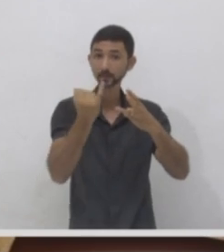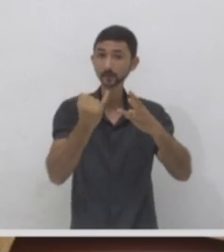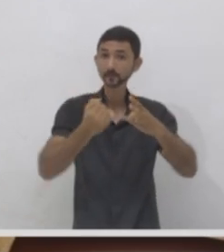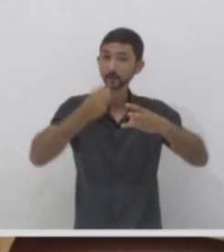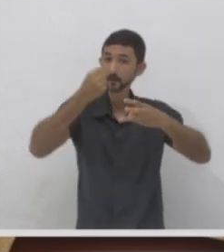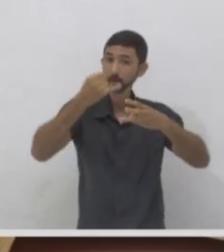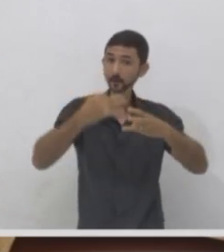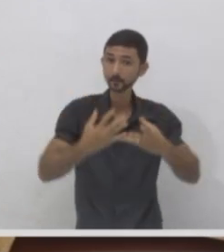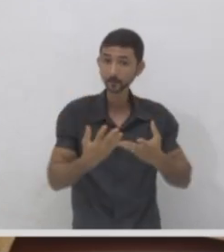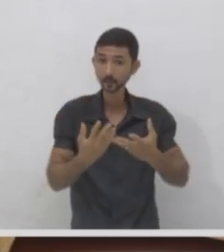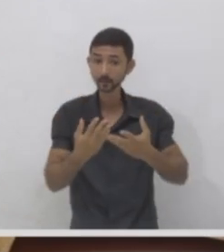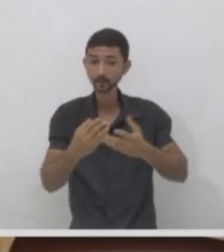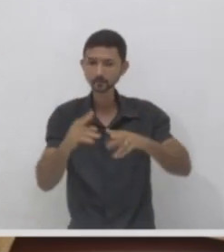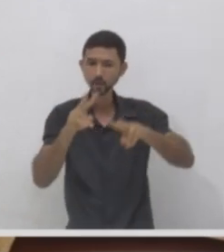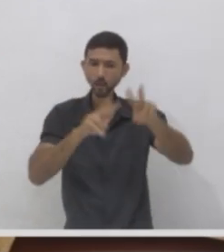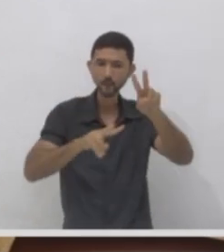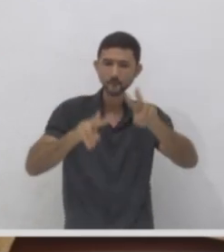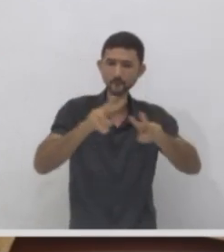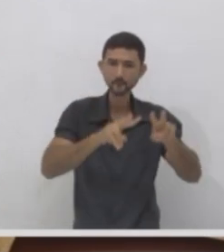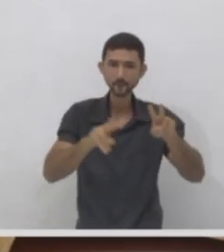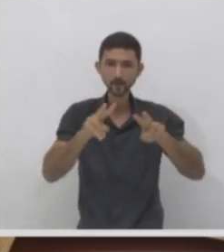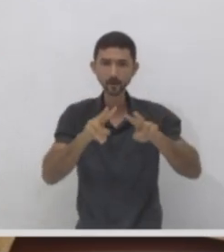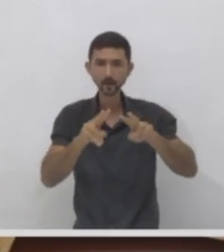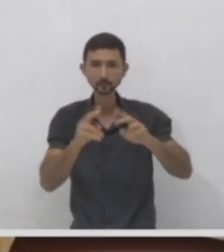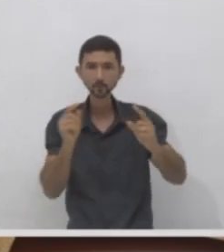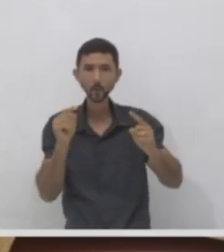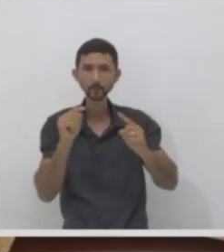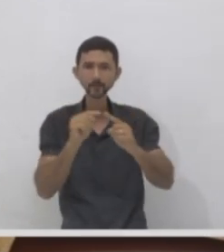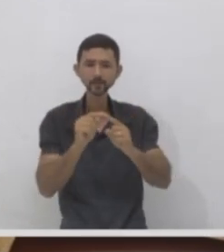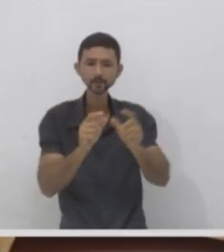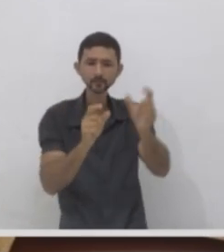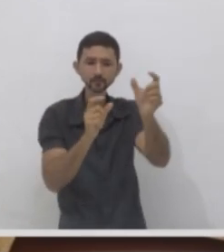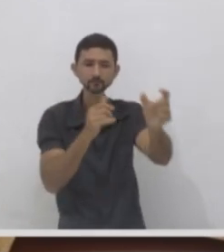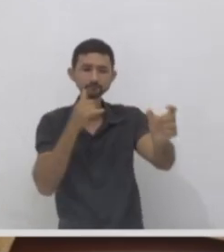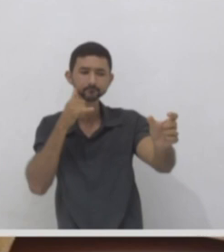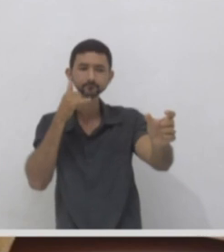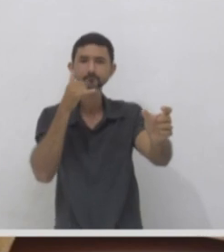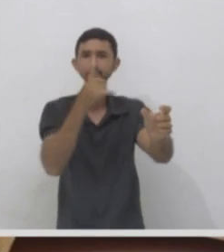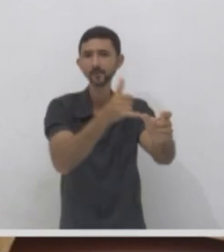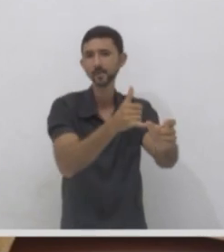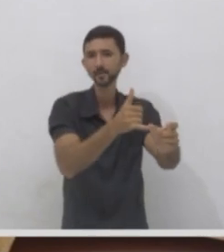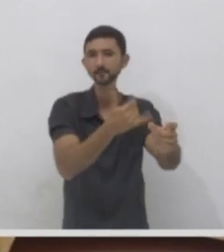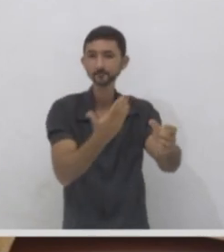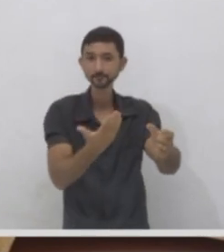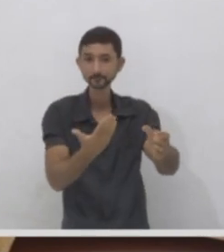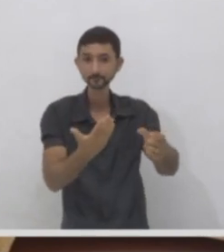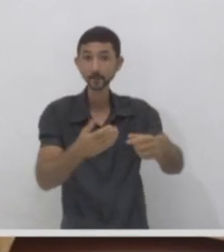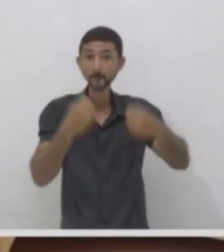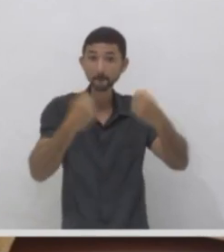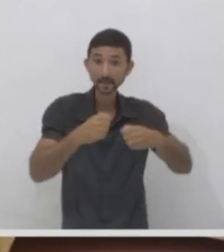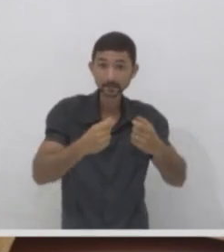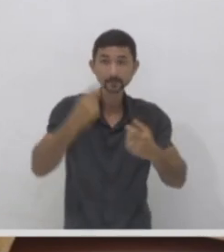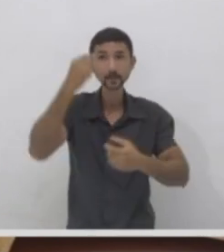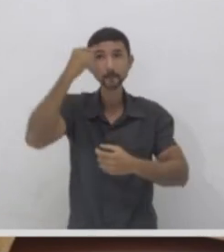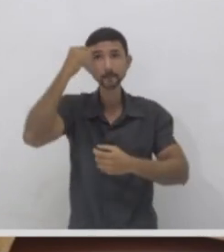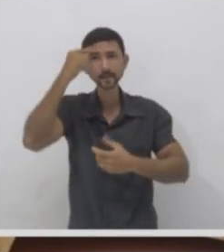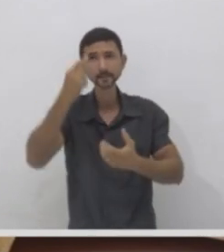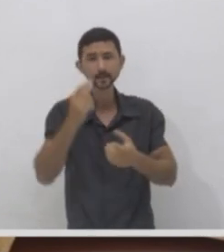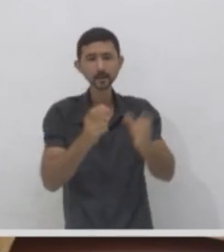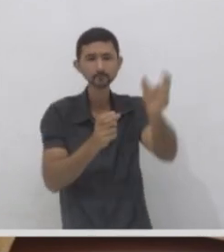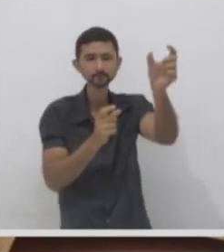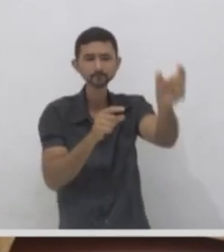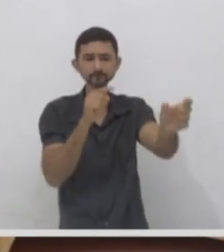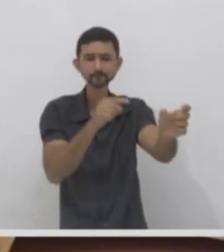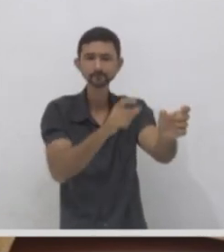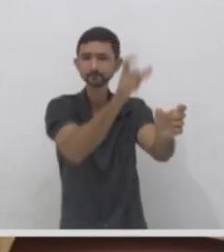narração visa um receptor. Como assim, professora? Você precisa pensar naquela pessoa